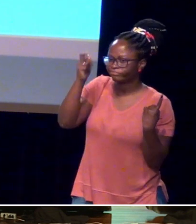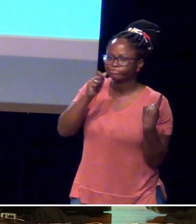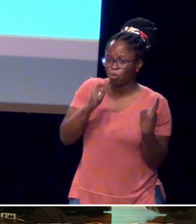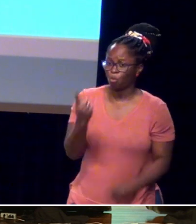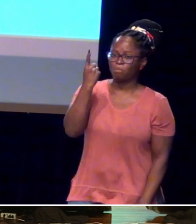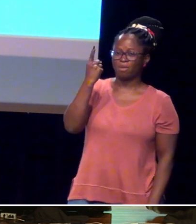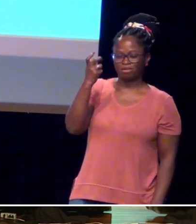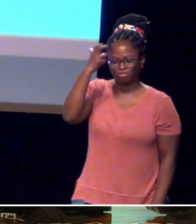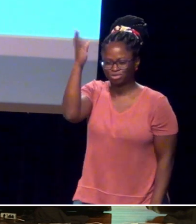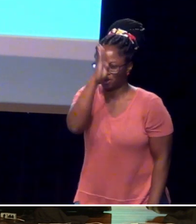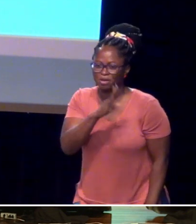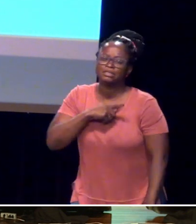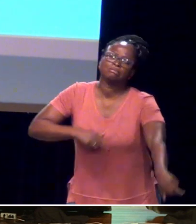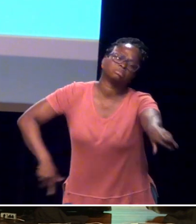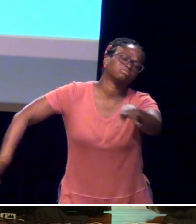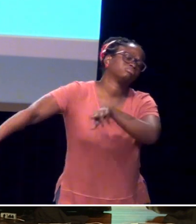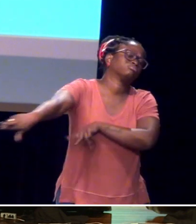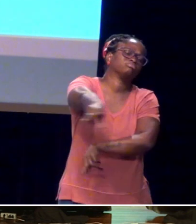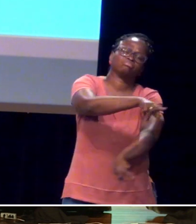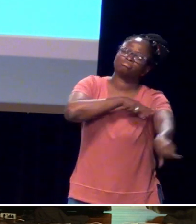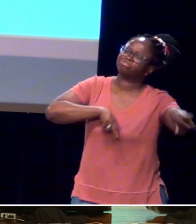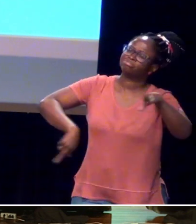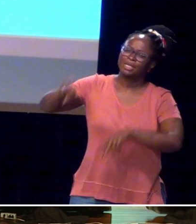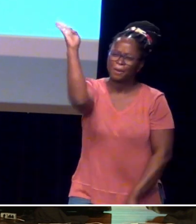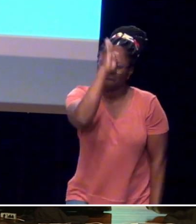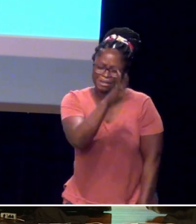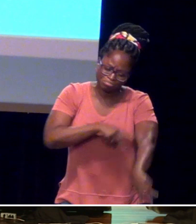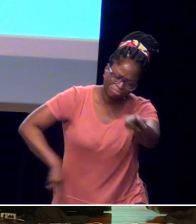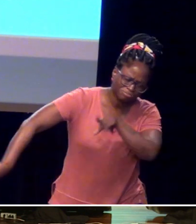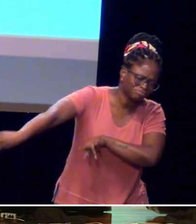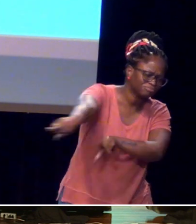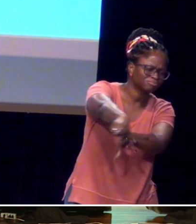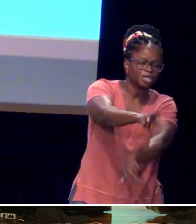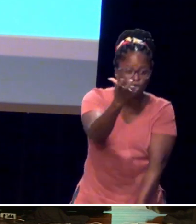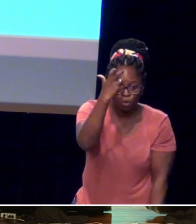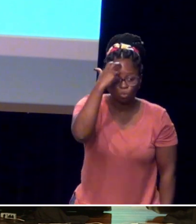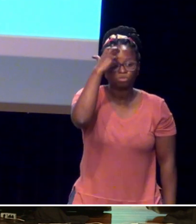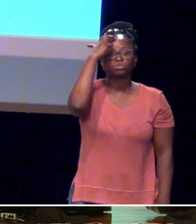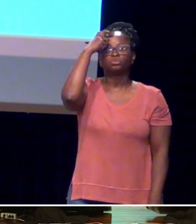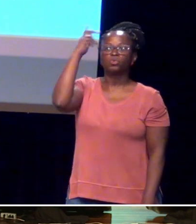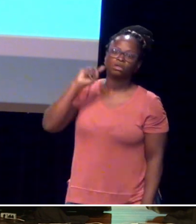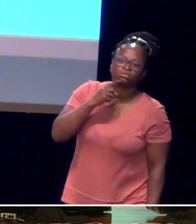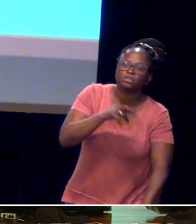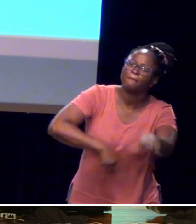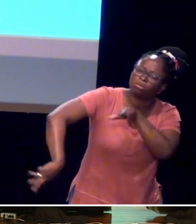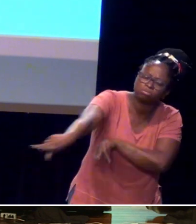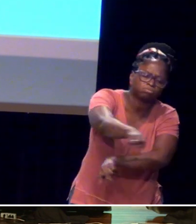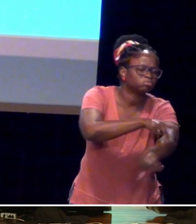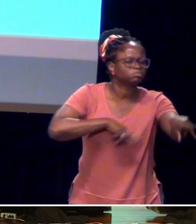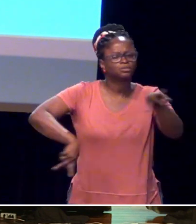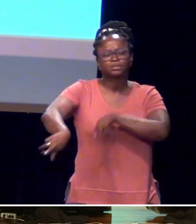cultura brasileira. Existem culturas brasileiras, culturas surdas,